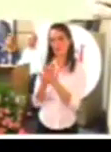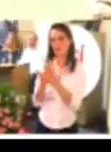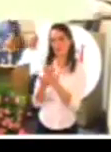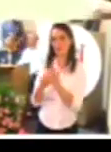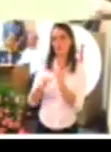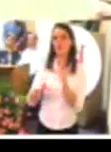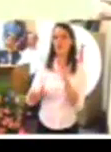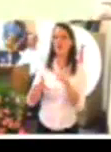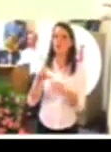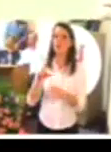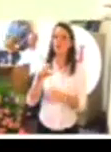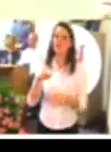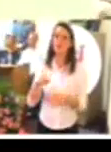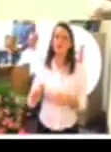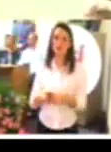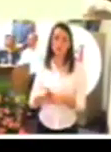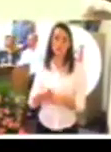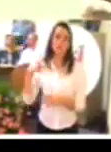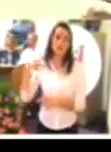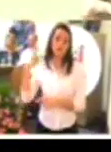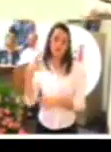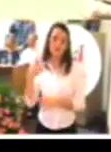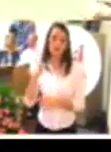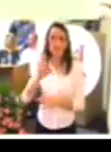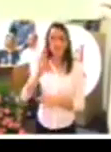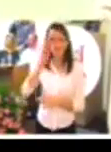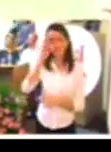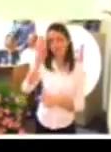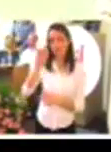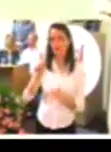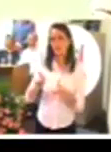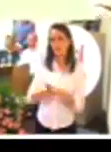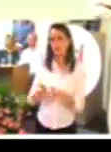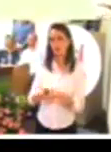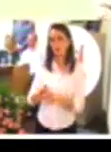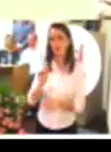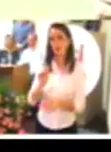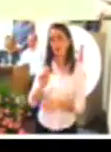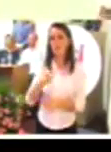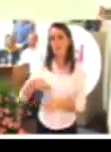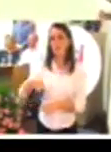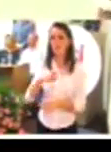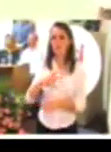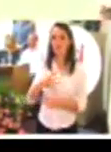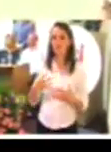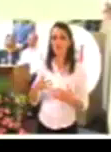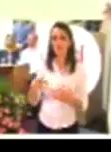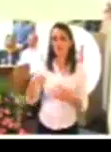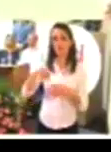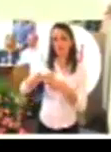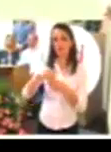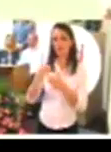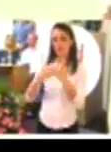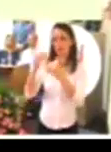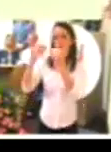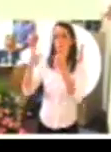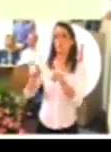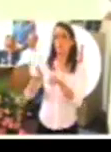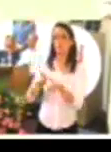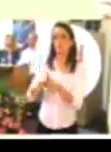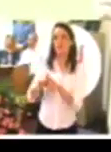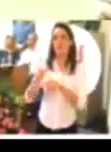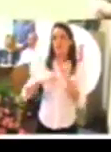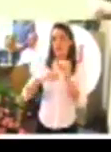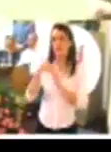vereadores que fazem parte dessa sessão, mas muito mais do que isso, vai provocar um engrandecimento, com certeza,